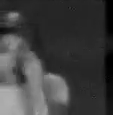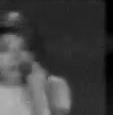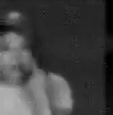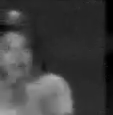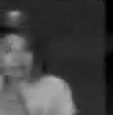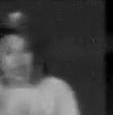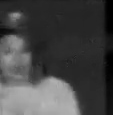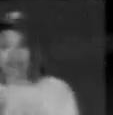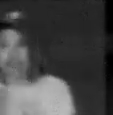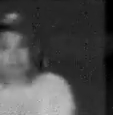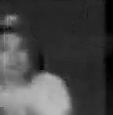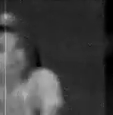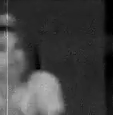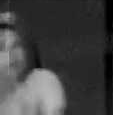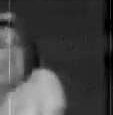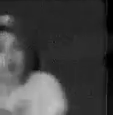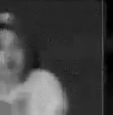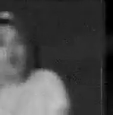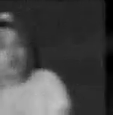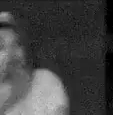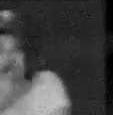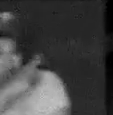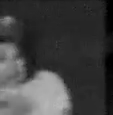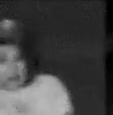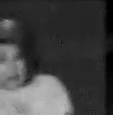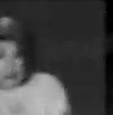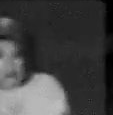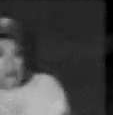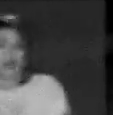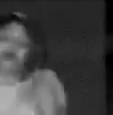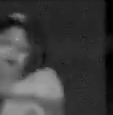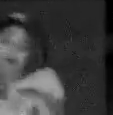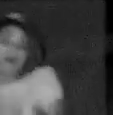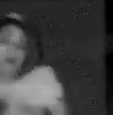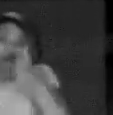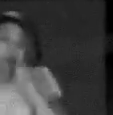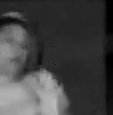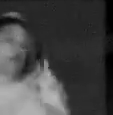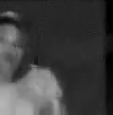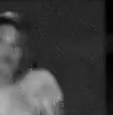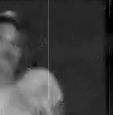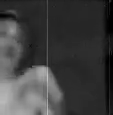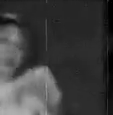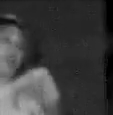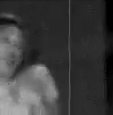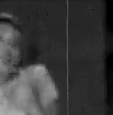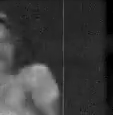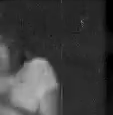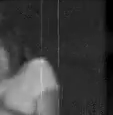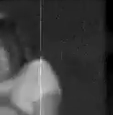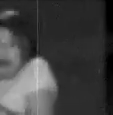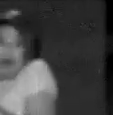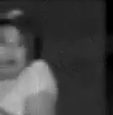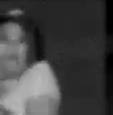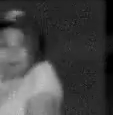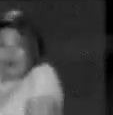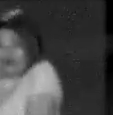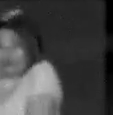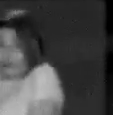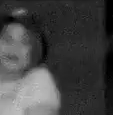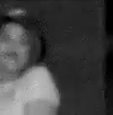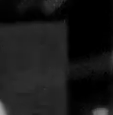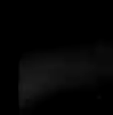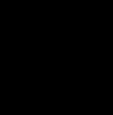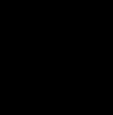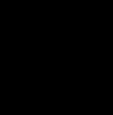testemunho. E eu, presidente da República, vou melhorar para todo mundo. Mas eu sou daqueles poucos que pode pagar plano de saúde e não sou um demagogo para dizer o oposto. Muito